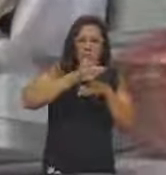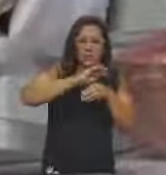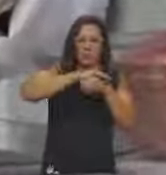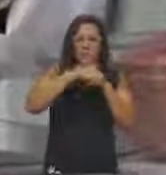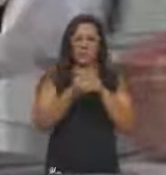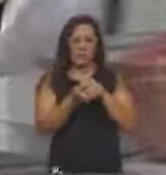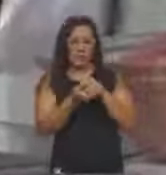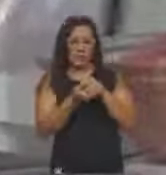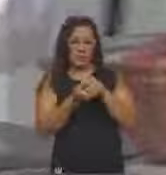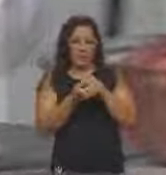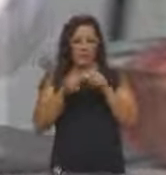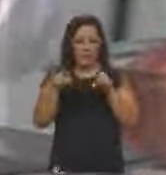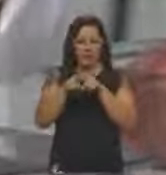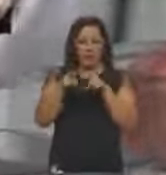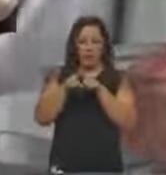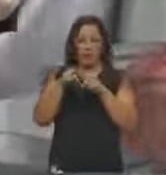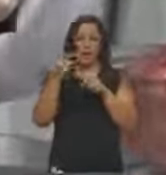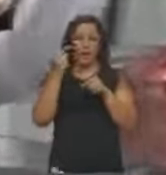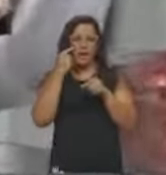É essa